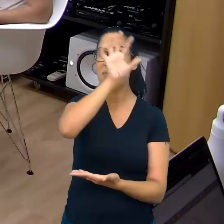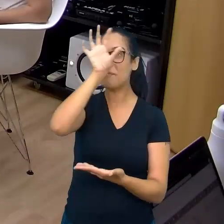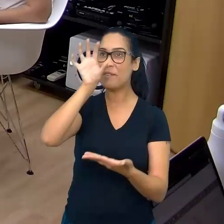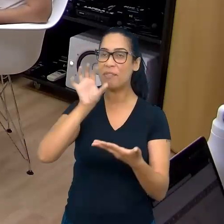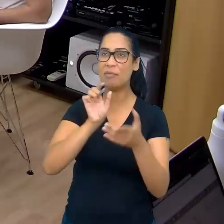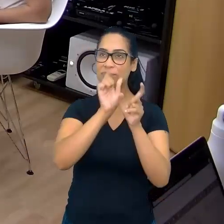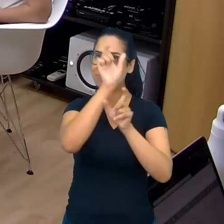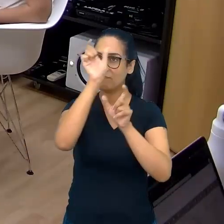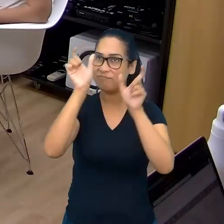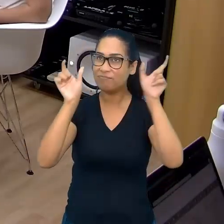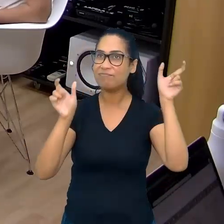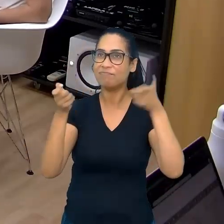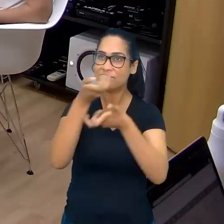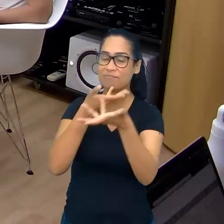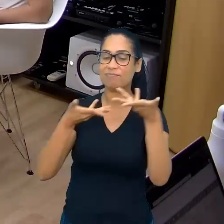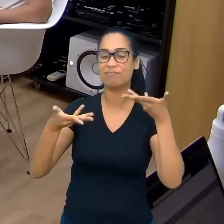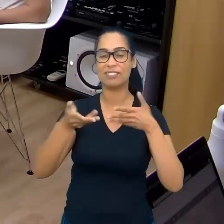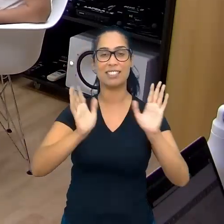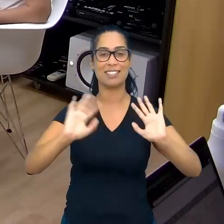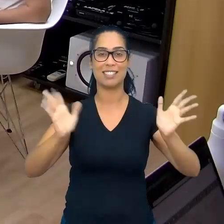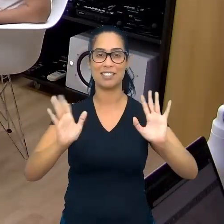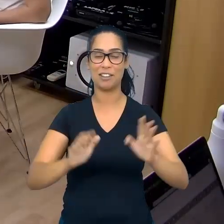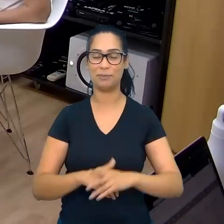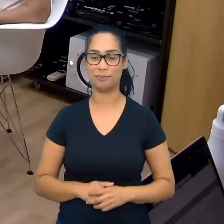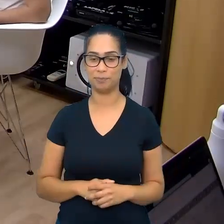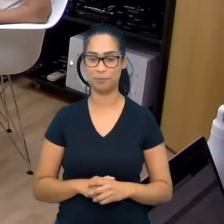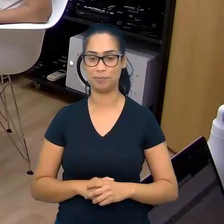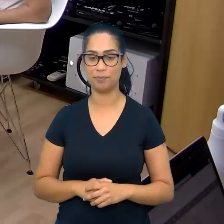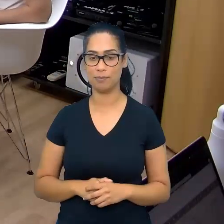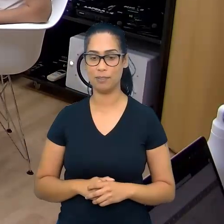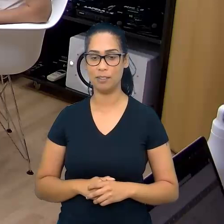de palavras também aqui no chat e até uma próxima